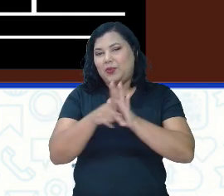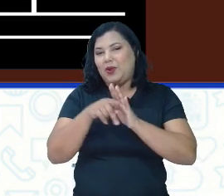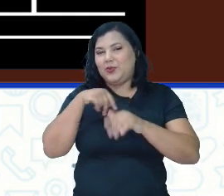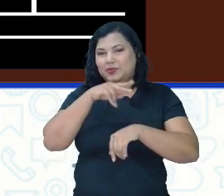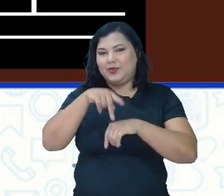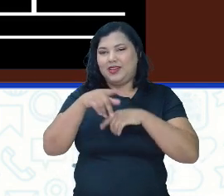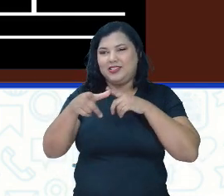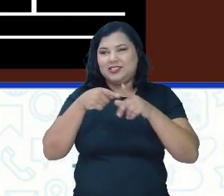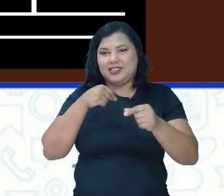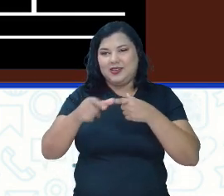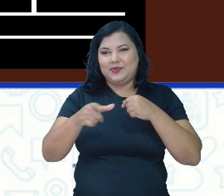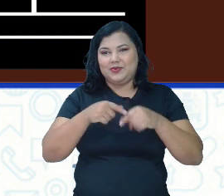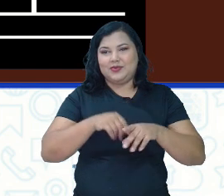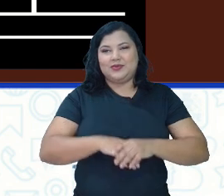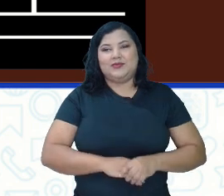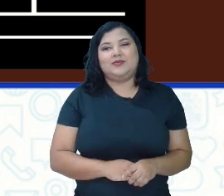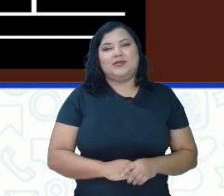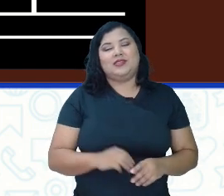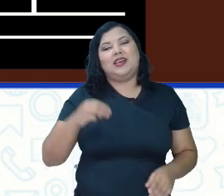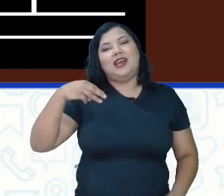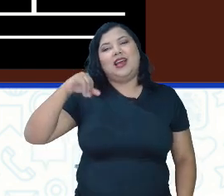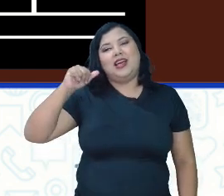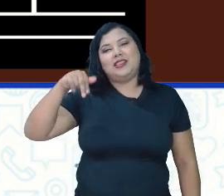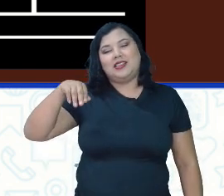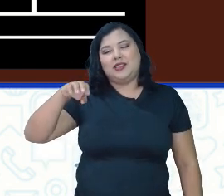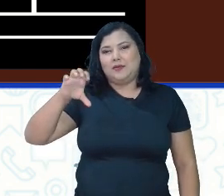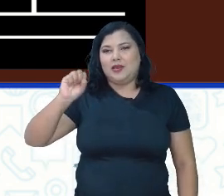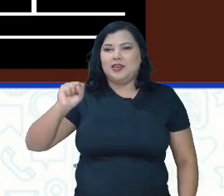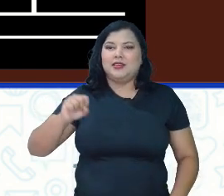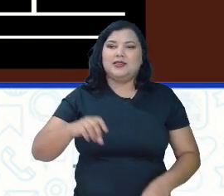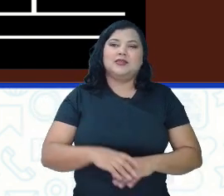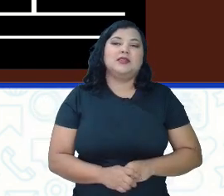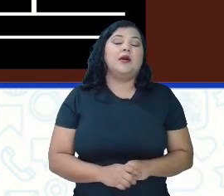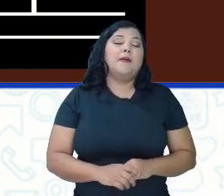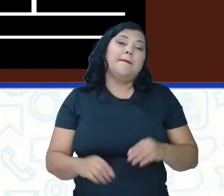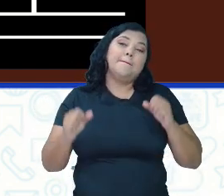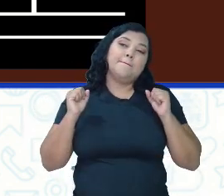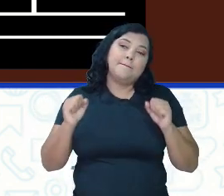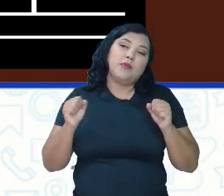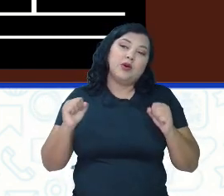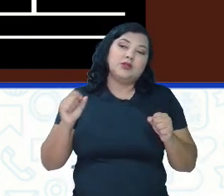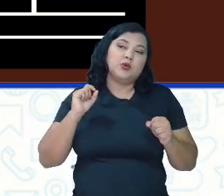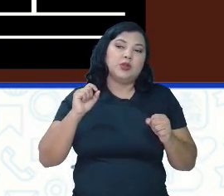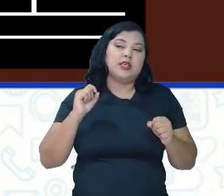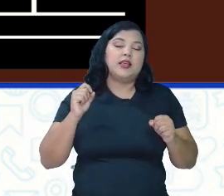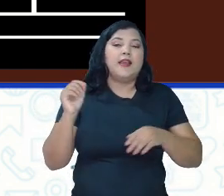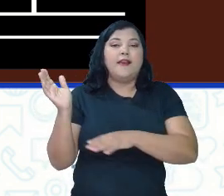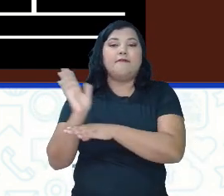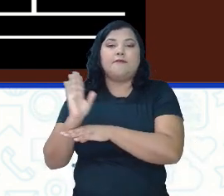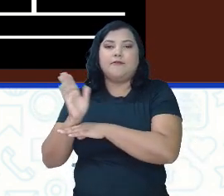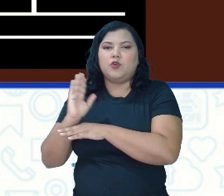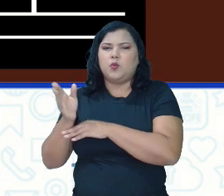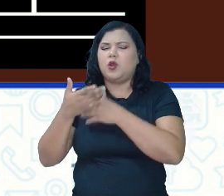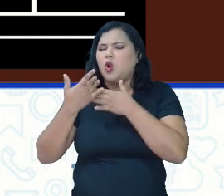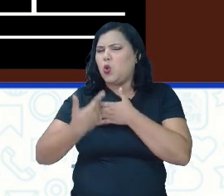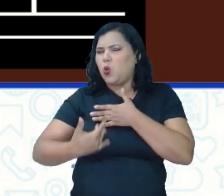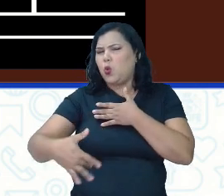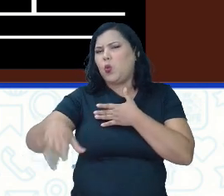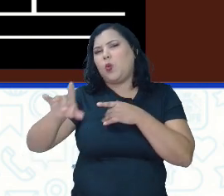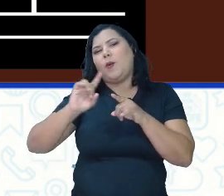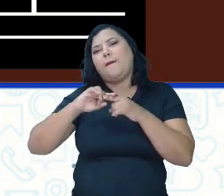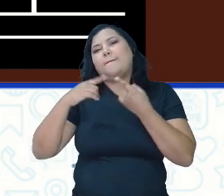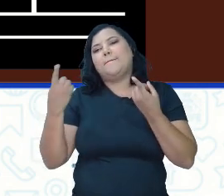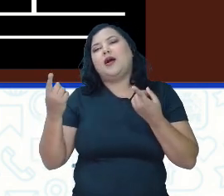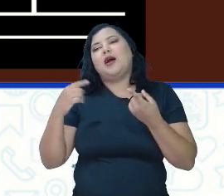japoneses? Animes ou animes também podem ser filmes de longa-metragens, mas são